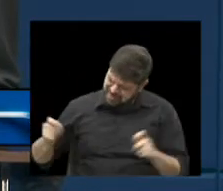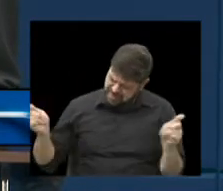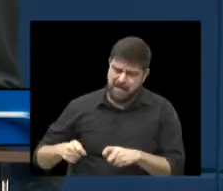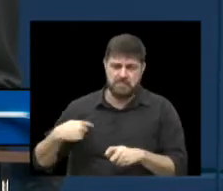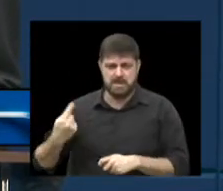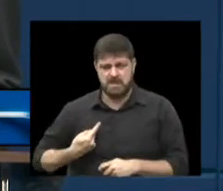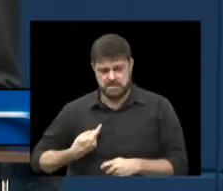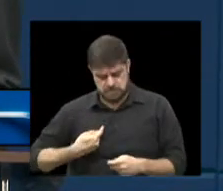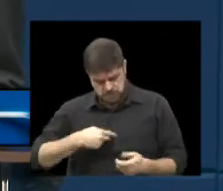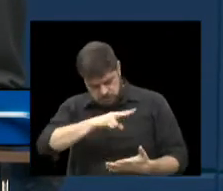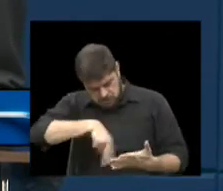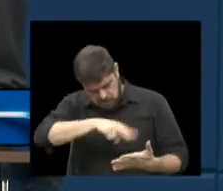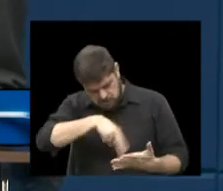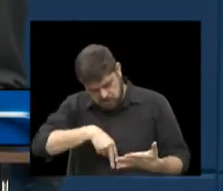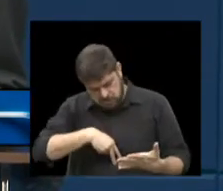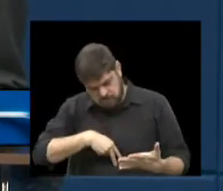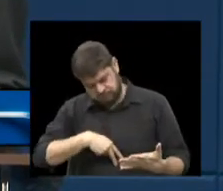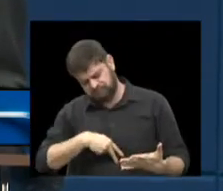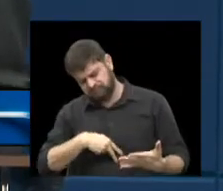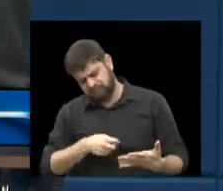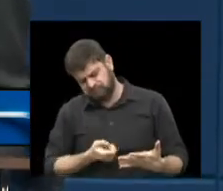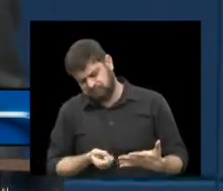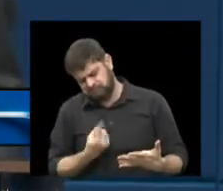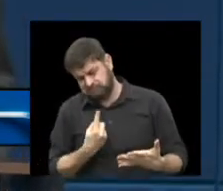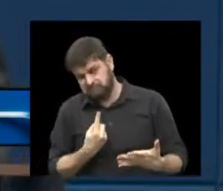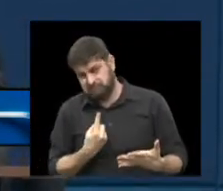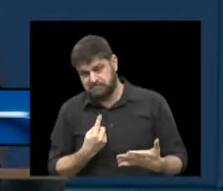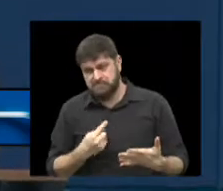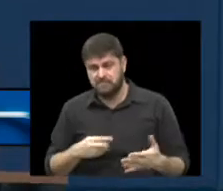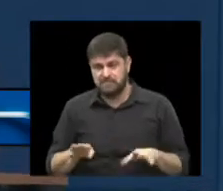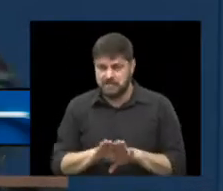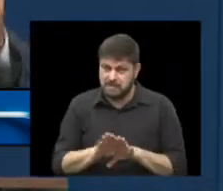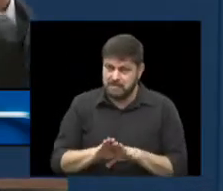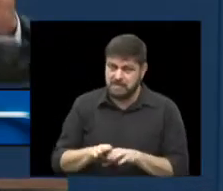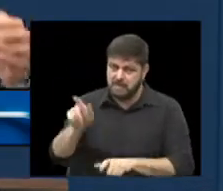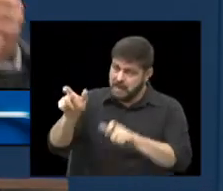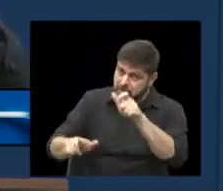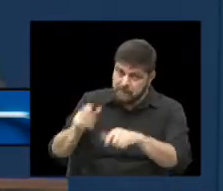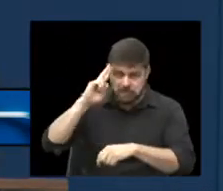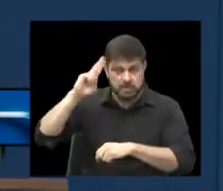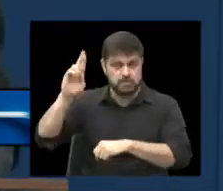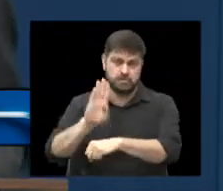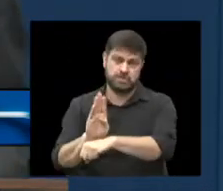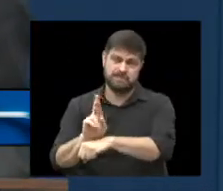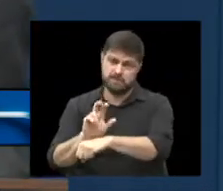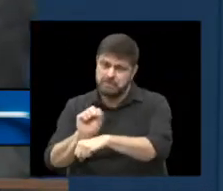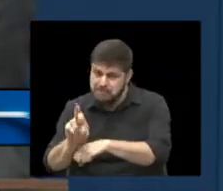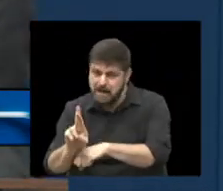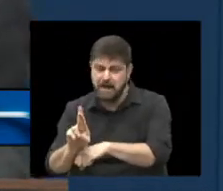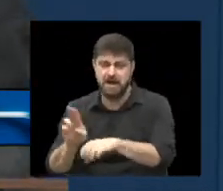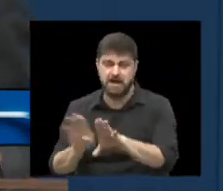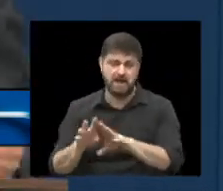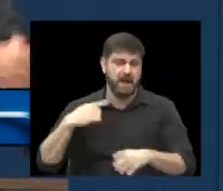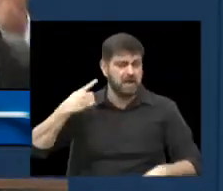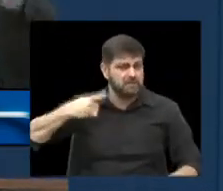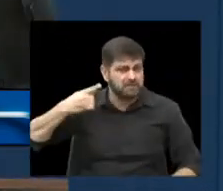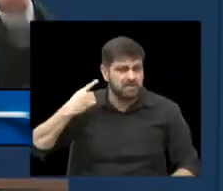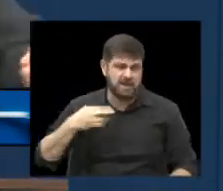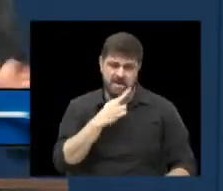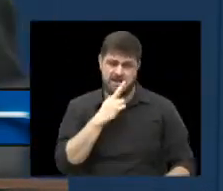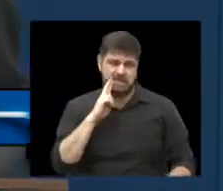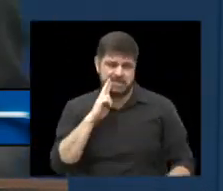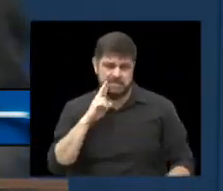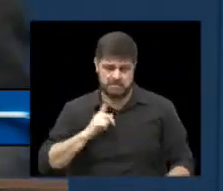de interpretar as normas que chegam a essa casa, com proprietários de bar, de restaurante, com advogados, com